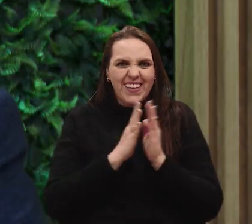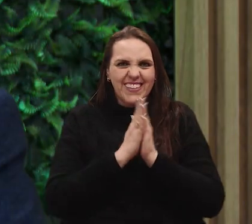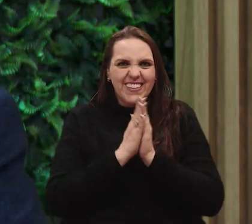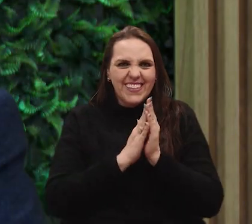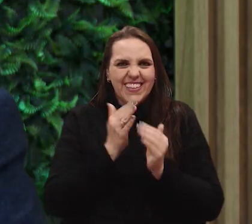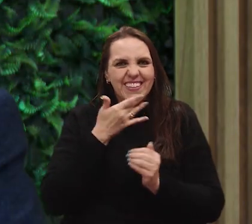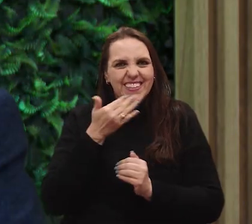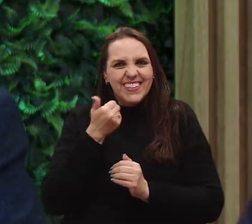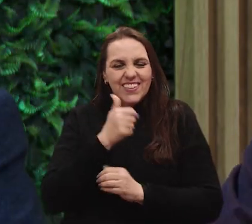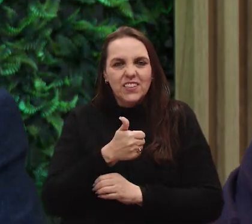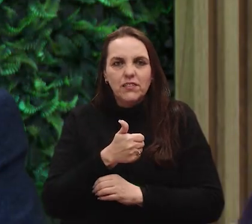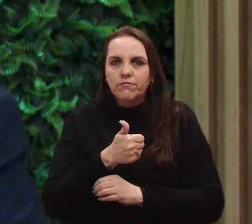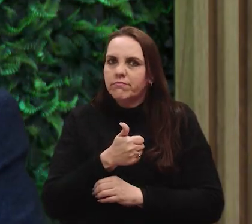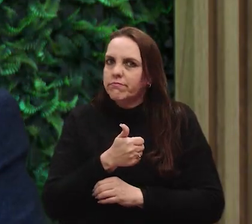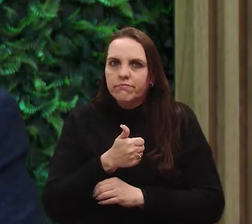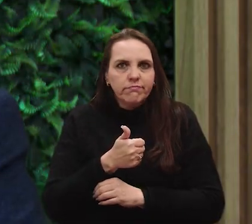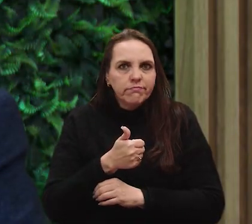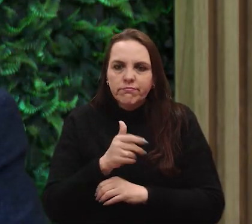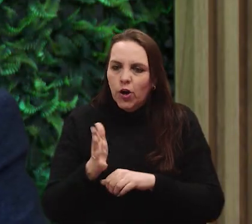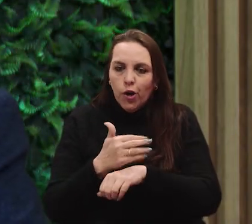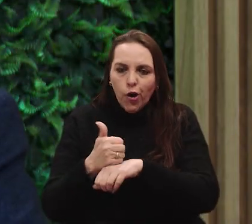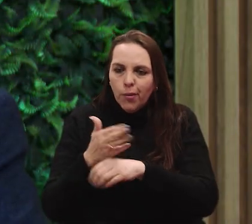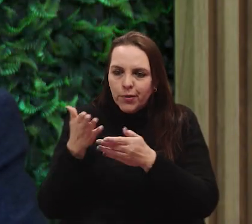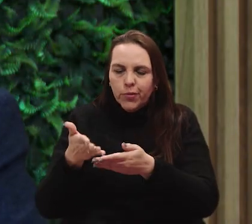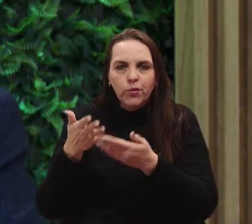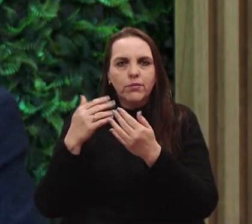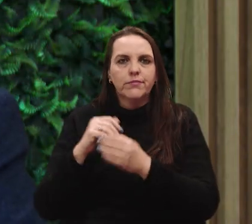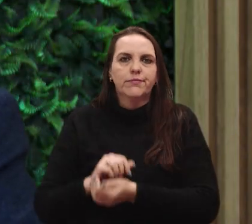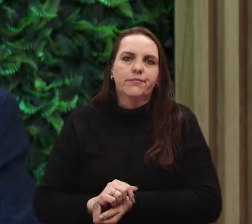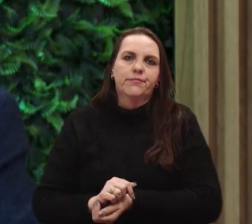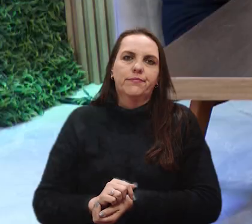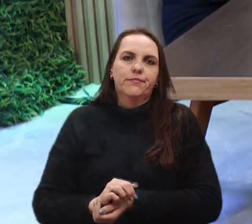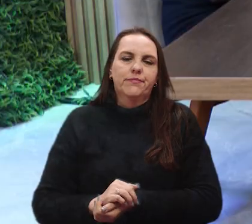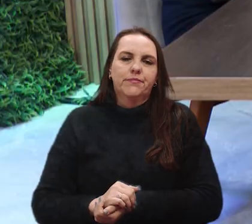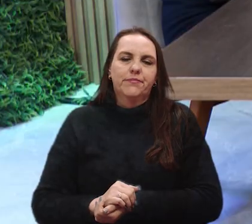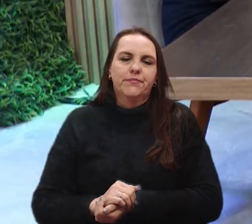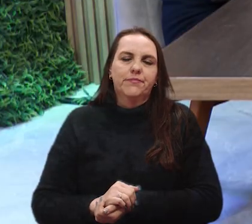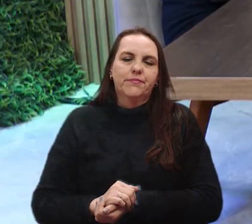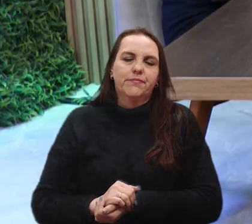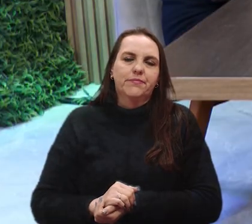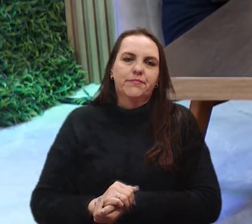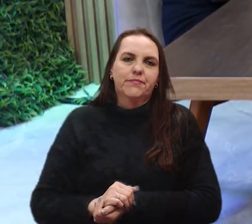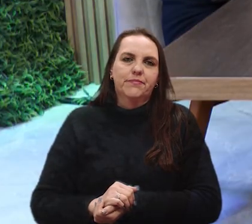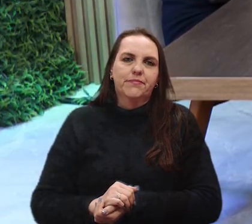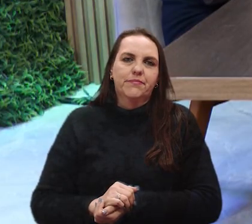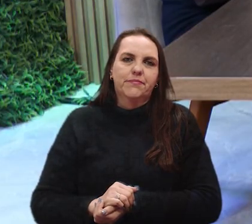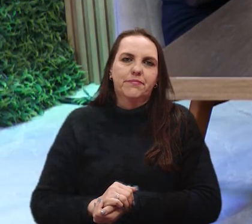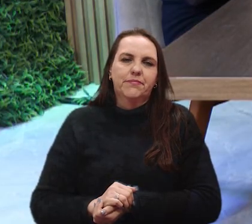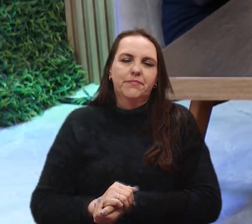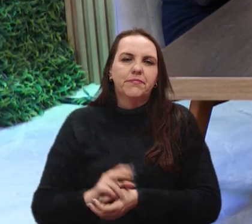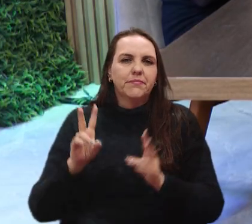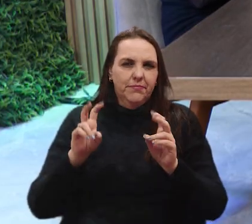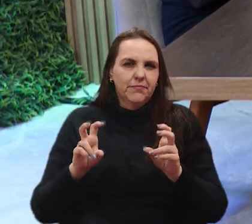obrigado, valeu. Nossa. Não, é outro golpe que tu caiu. E falando em golpes ali, a gente tem muitos